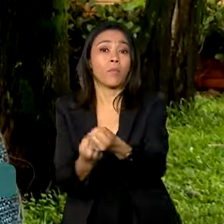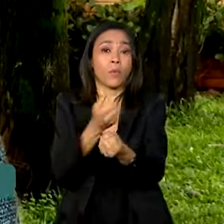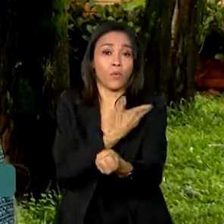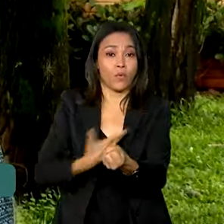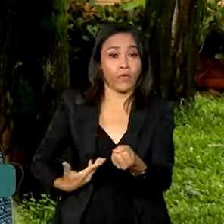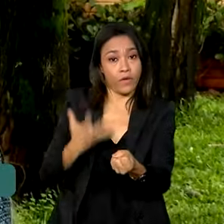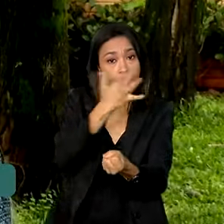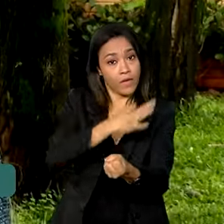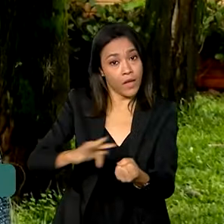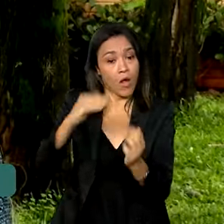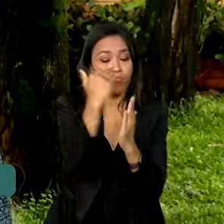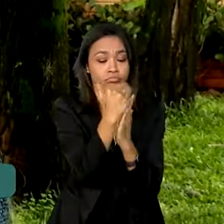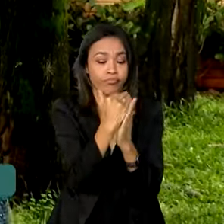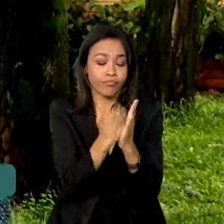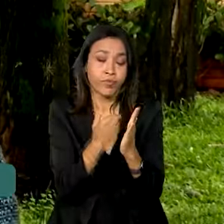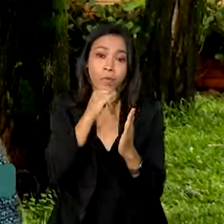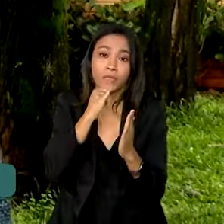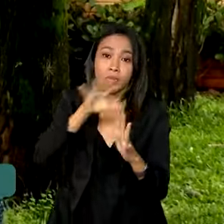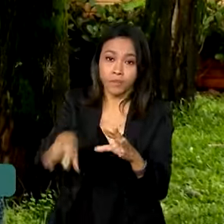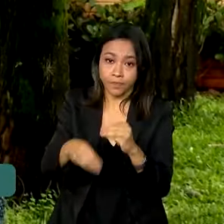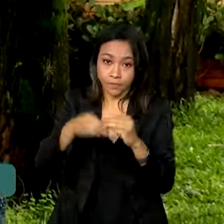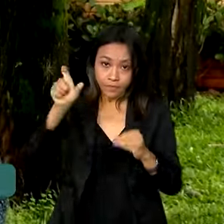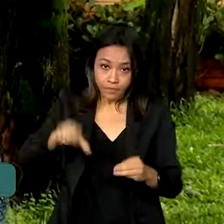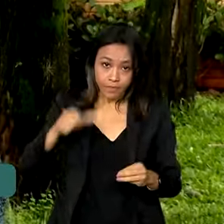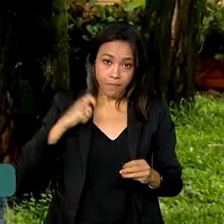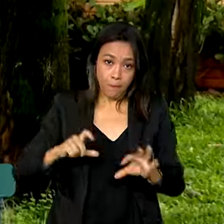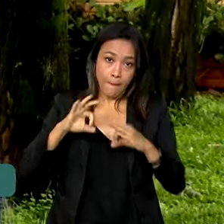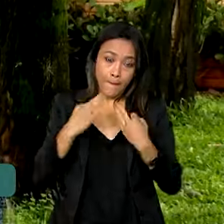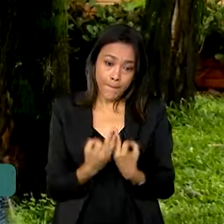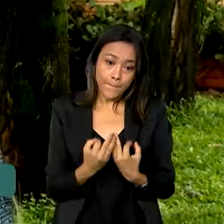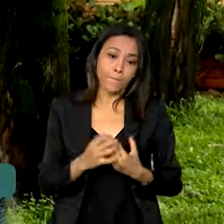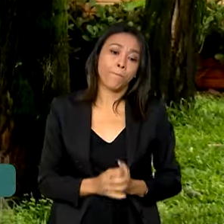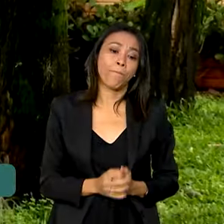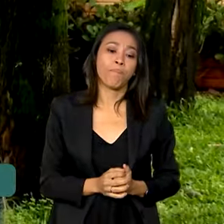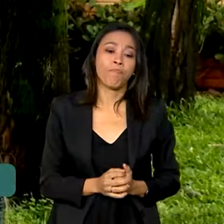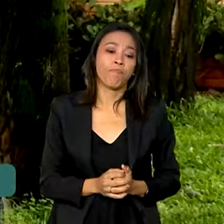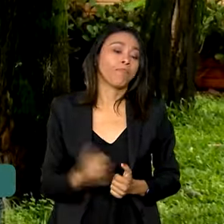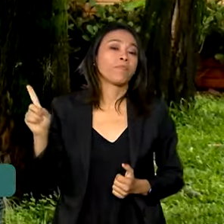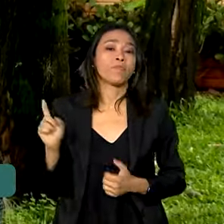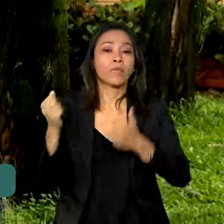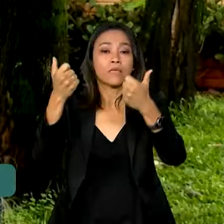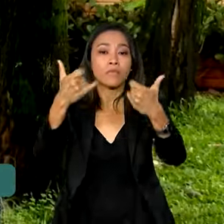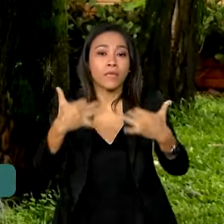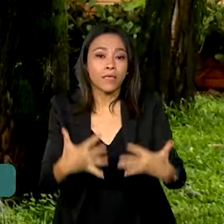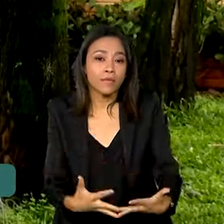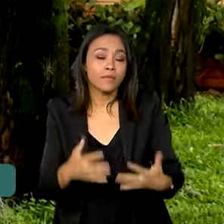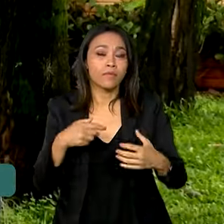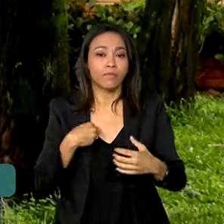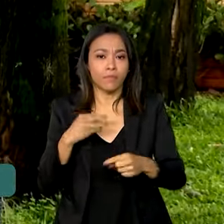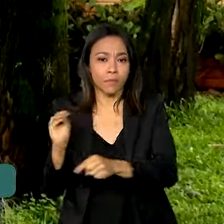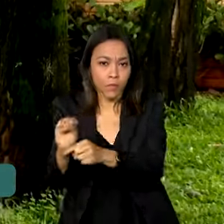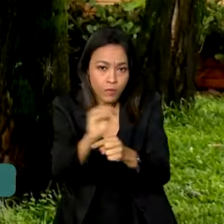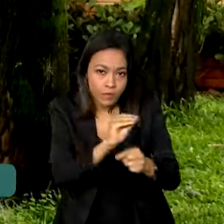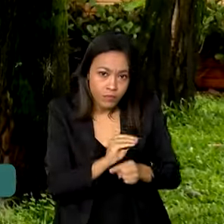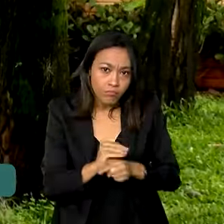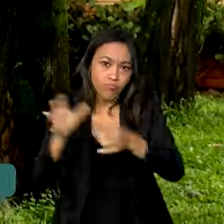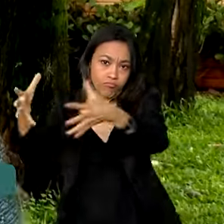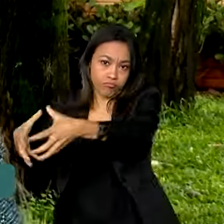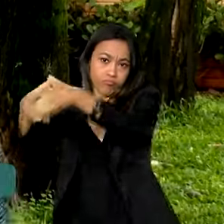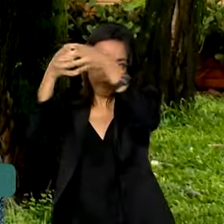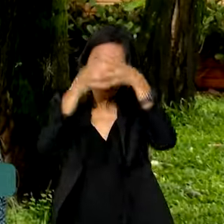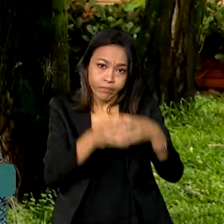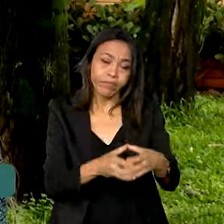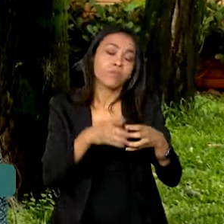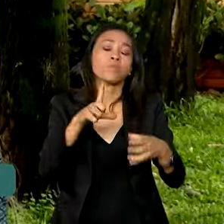o de complementação de renda, o Bolsa Família. A Força-Tarefa de Acolhimento de Brasileiros Repatriados conta